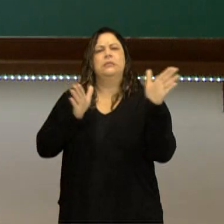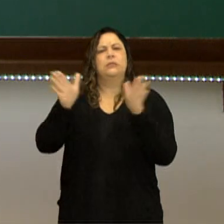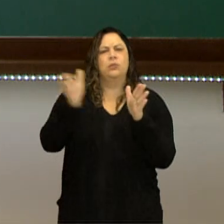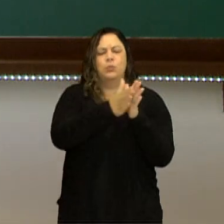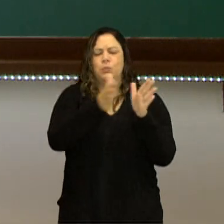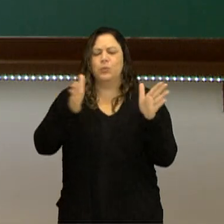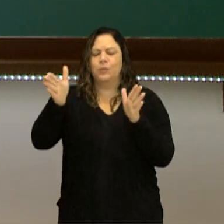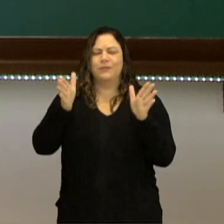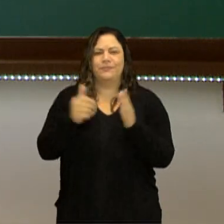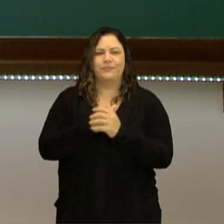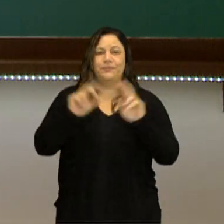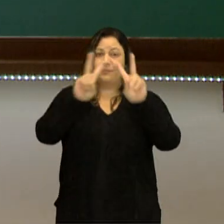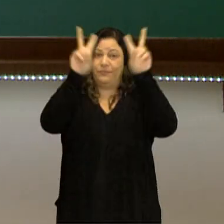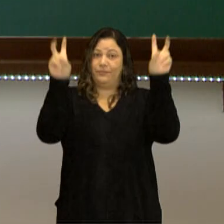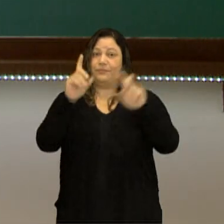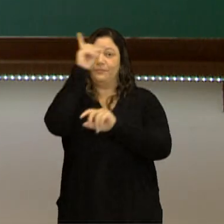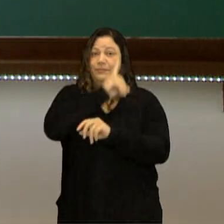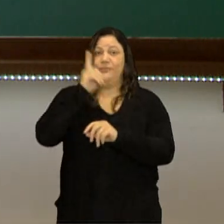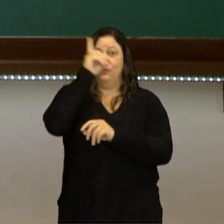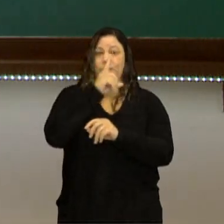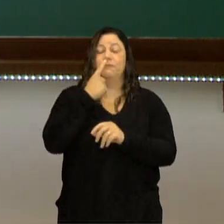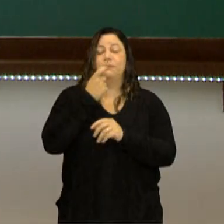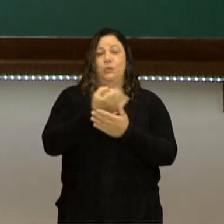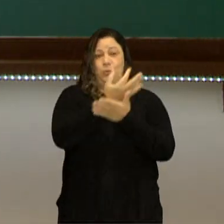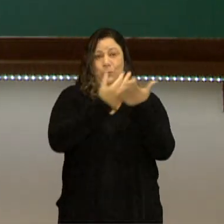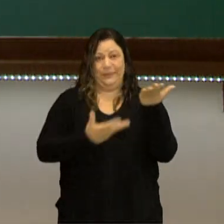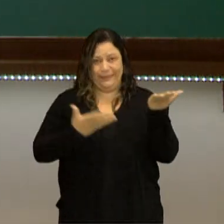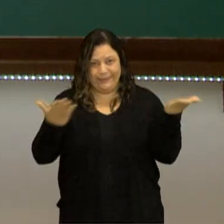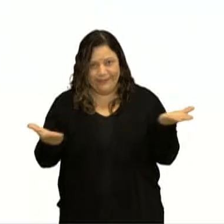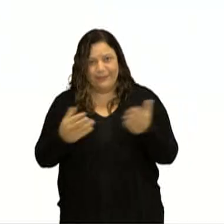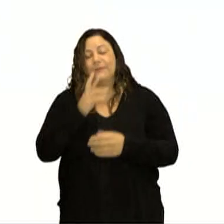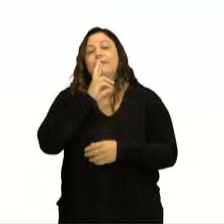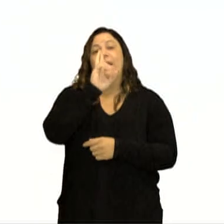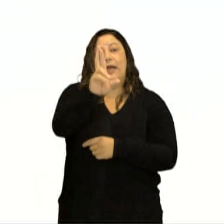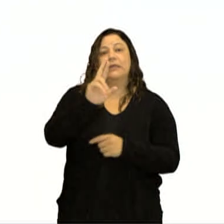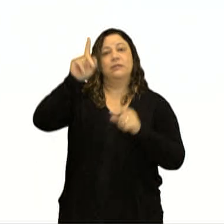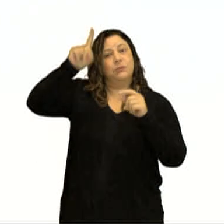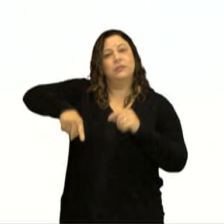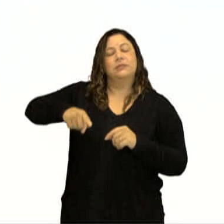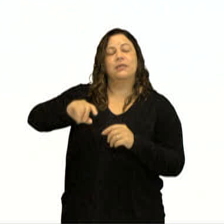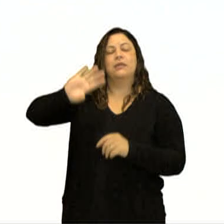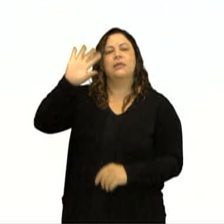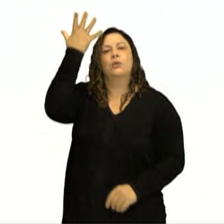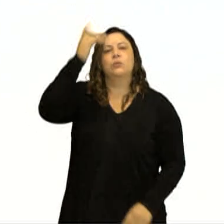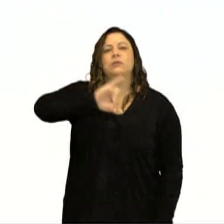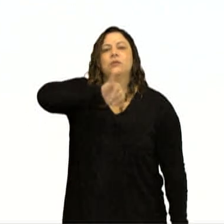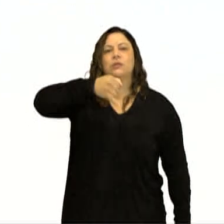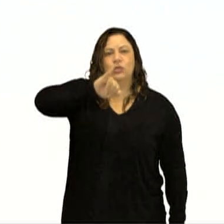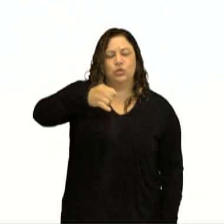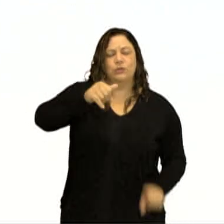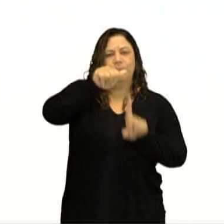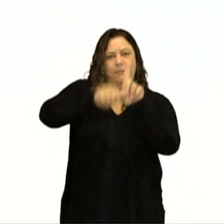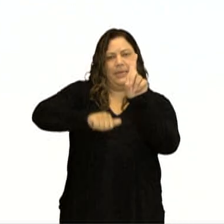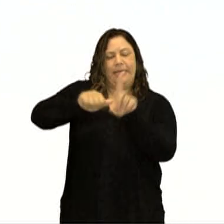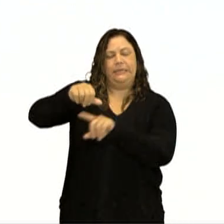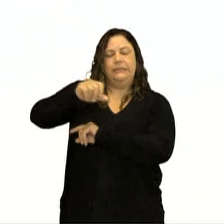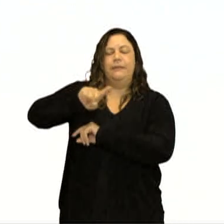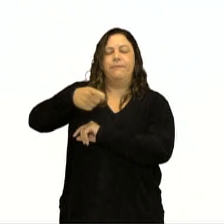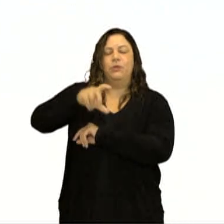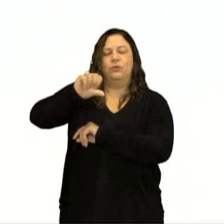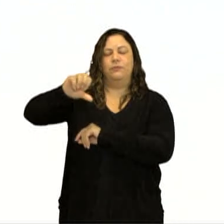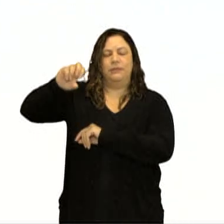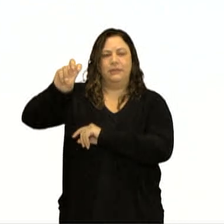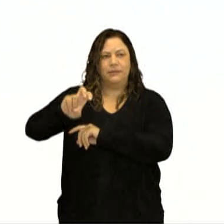denominado como Domingo Sangrento? E a resposta é que ocorreu em janeiro de 1905, quando